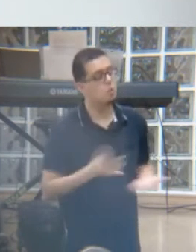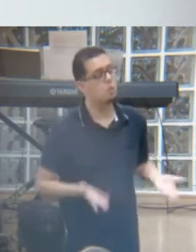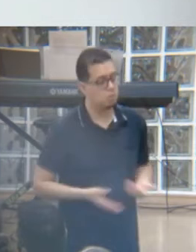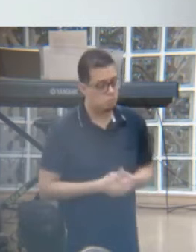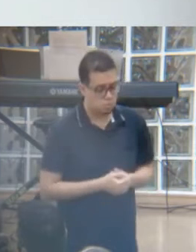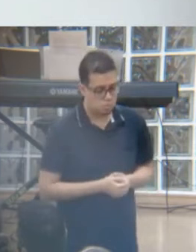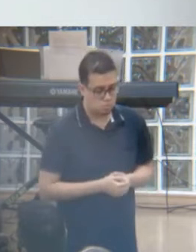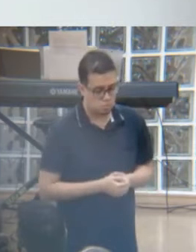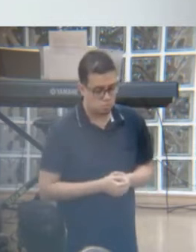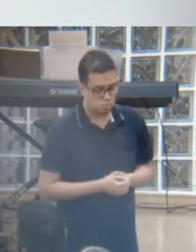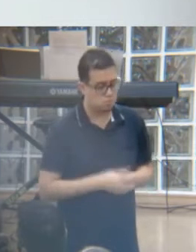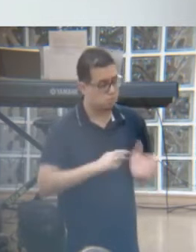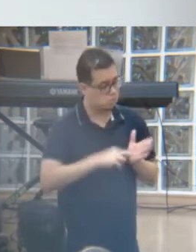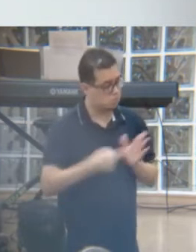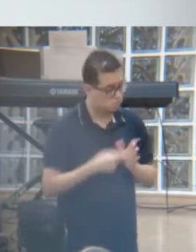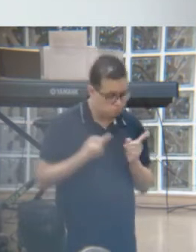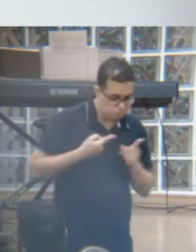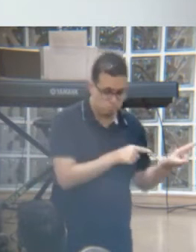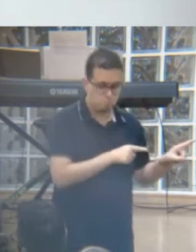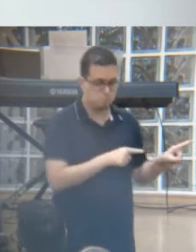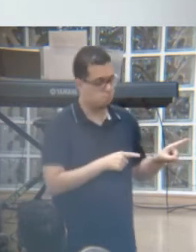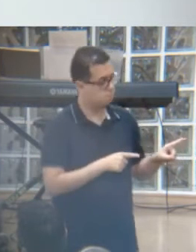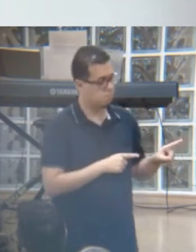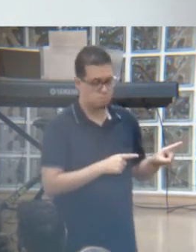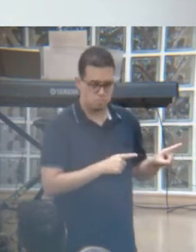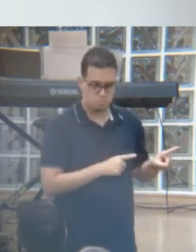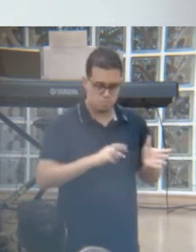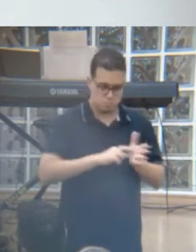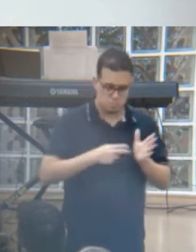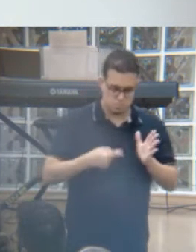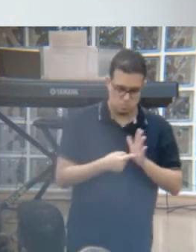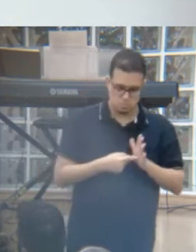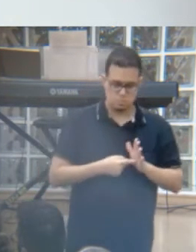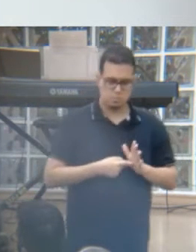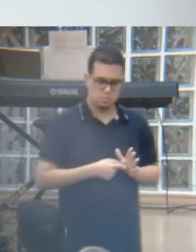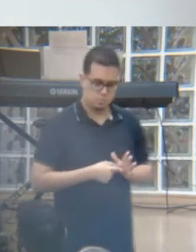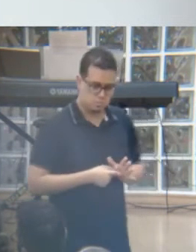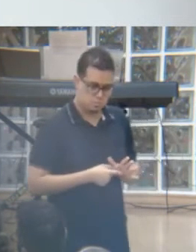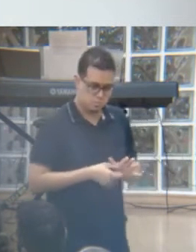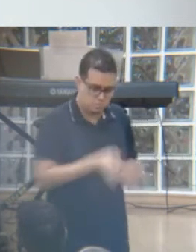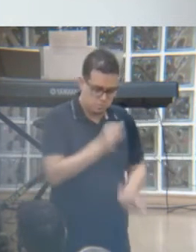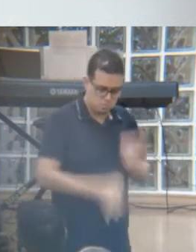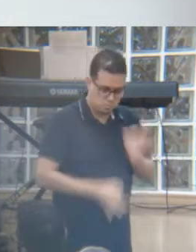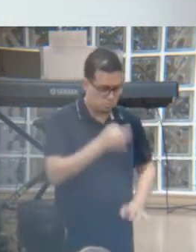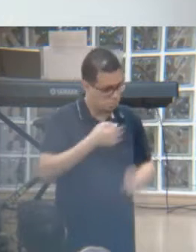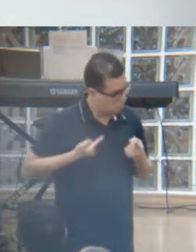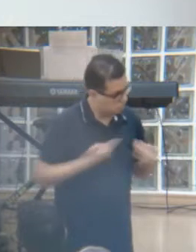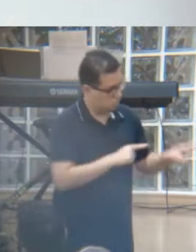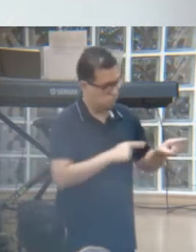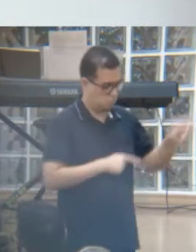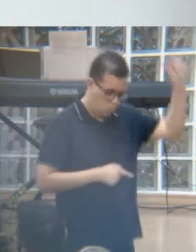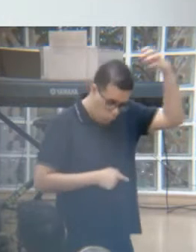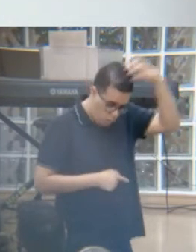uma sentença extremamente forte contra Acabe, Jezabel e